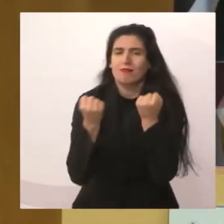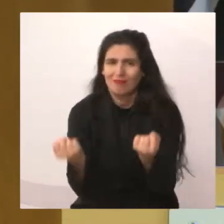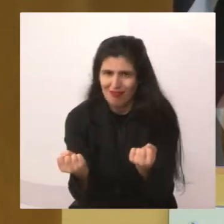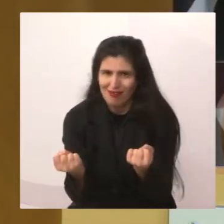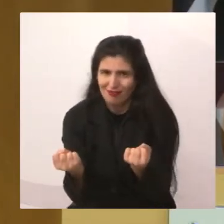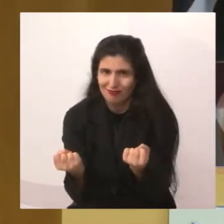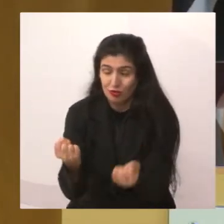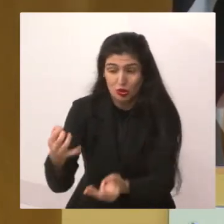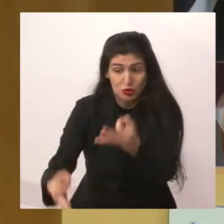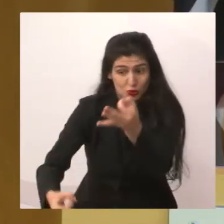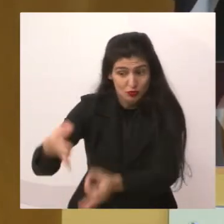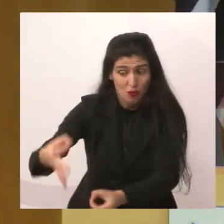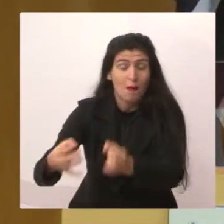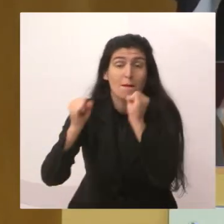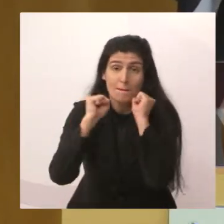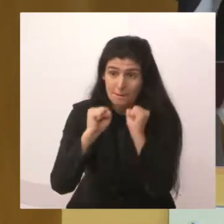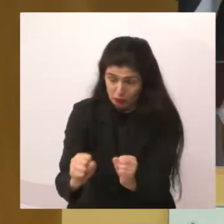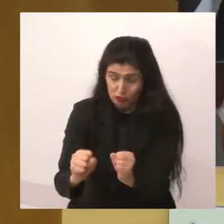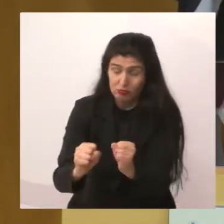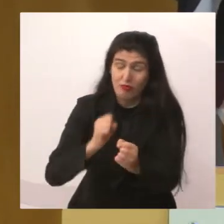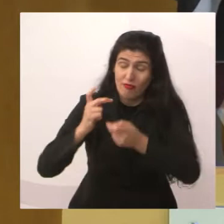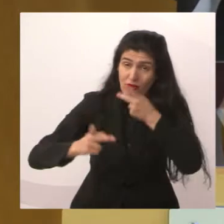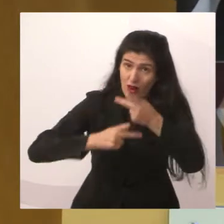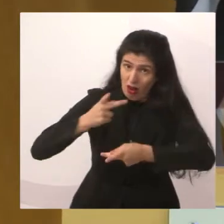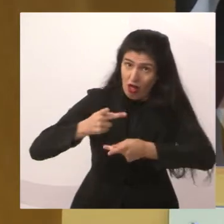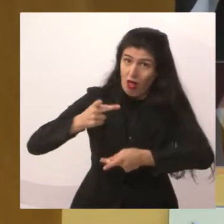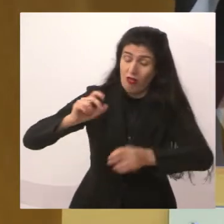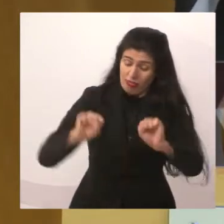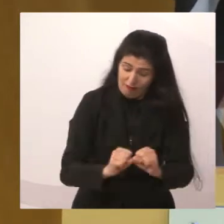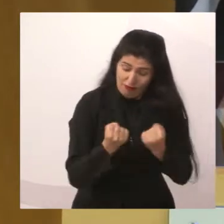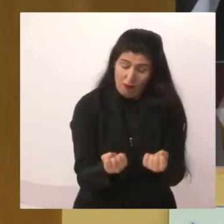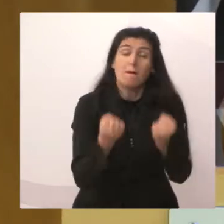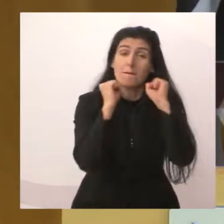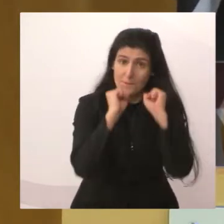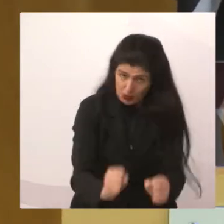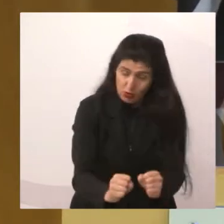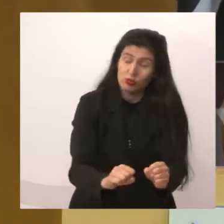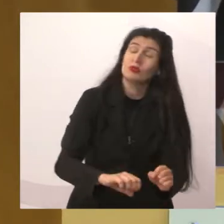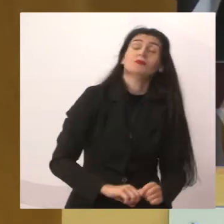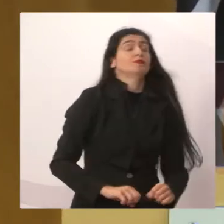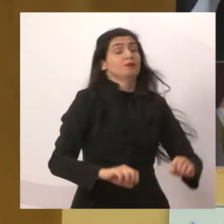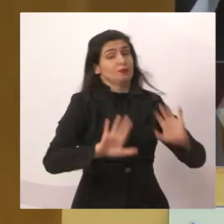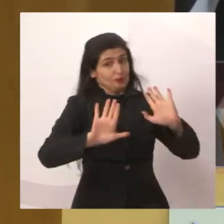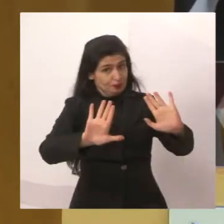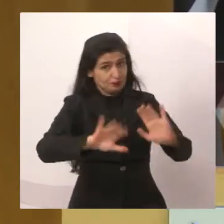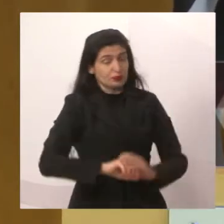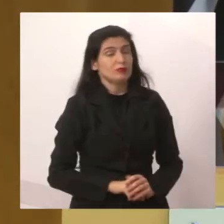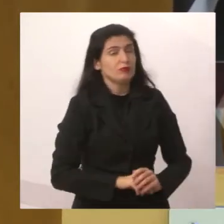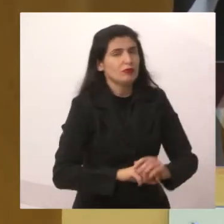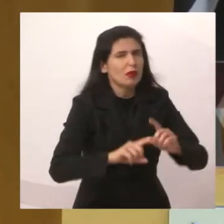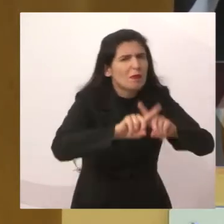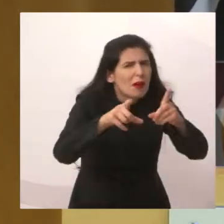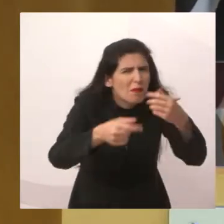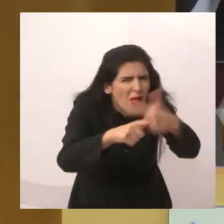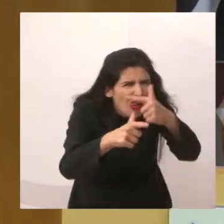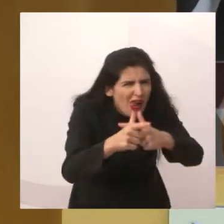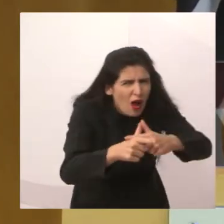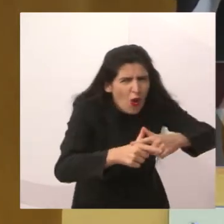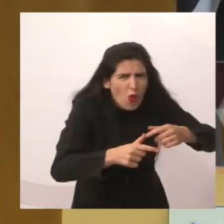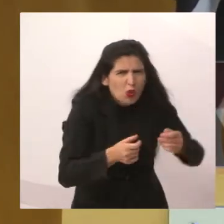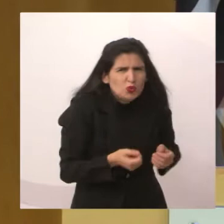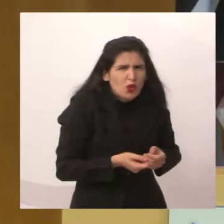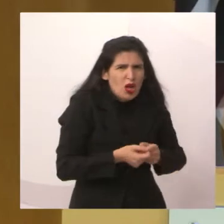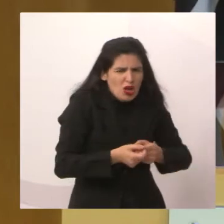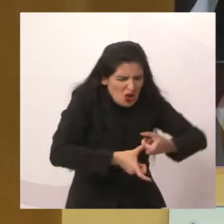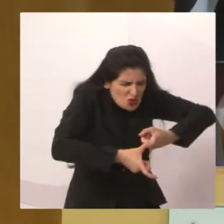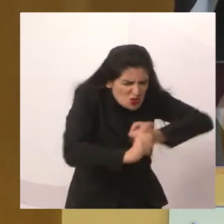não. Rapidamente, aqui foram apontadas várias questões aqui, aumento da dívida ativa, suposta falha na condução